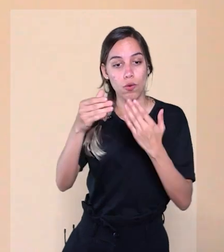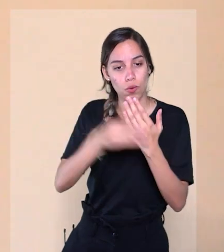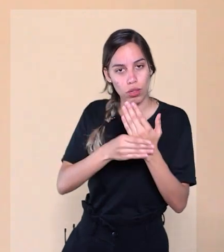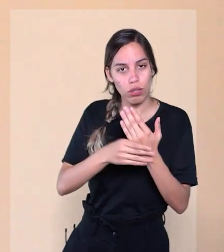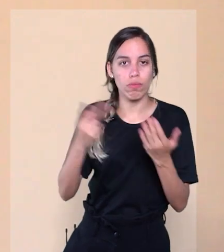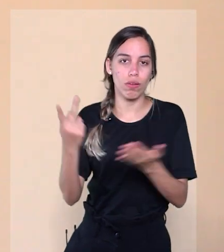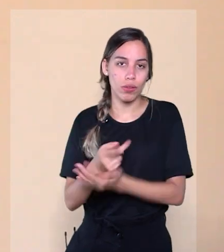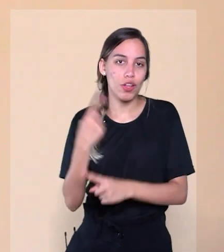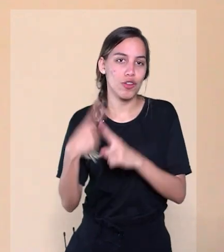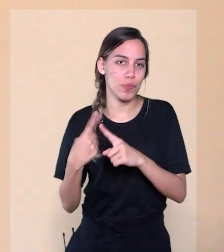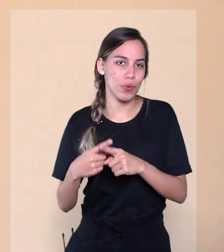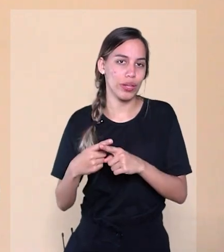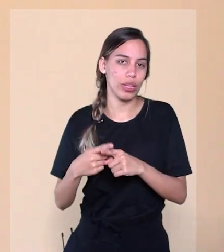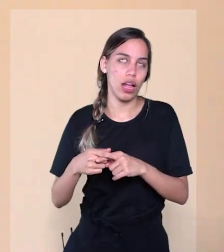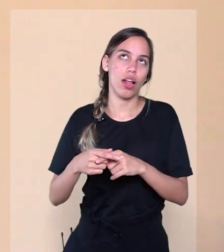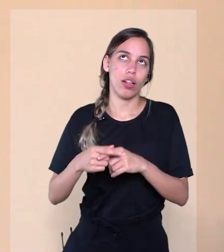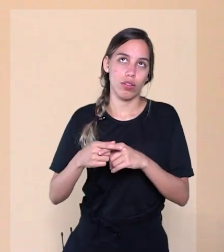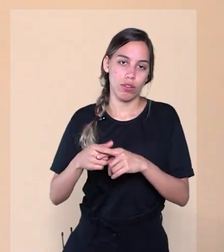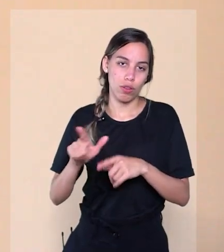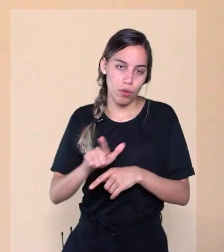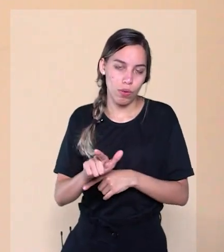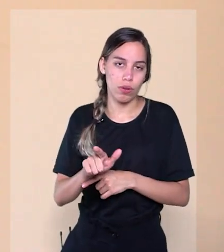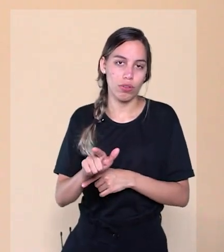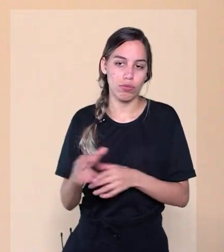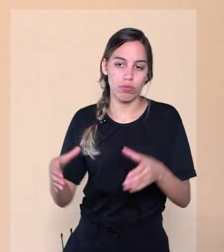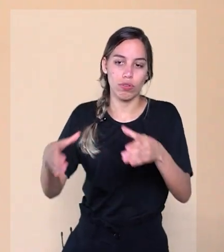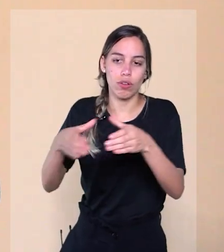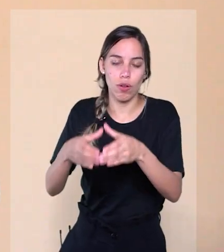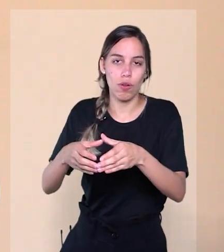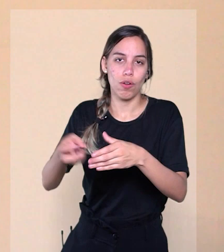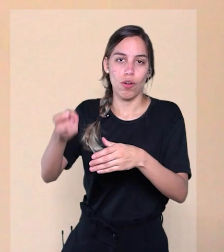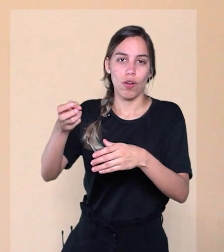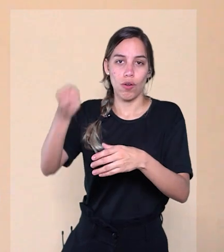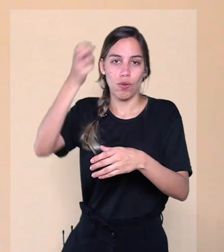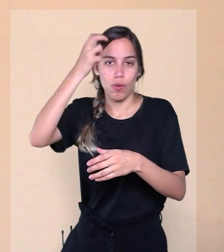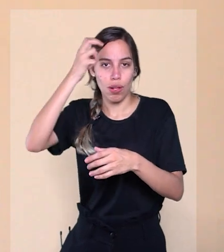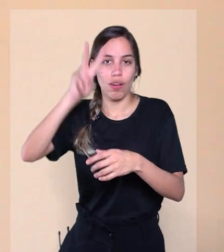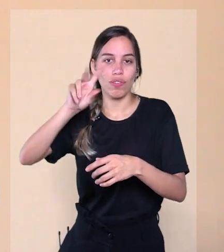saiu graças ao Instituto Cultural Vale. Importante. Com certeza. Porque